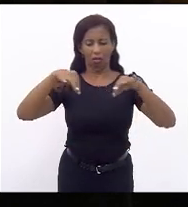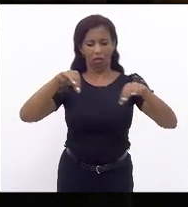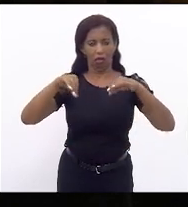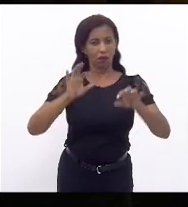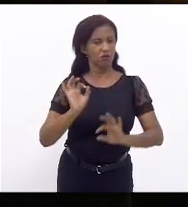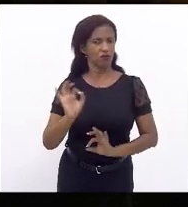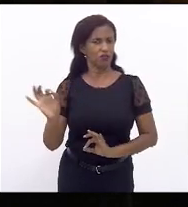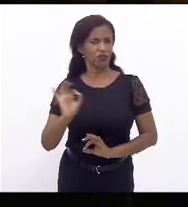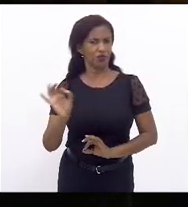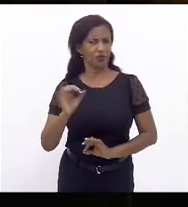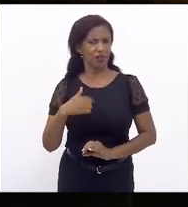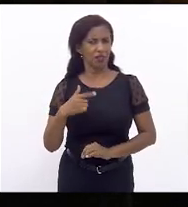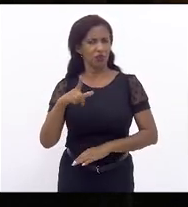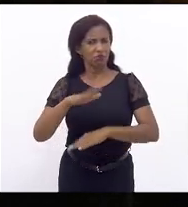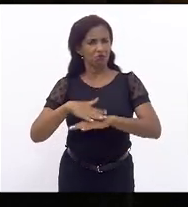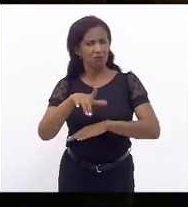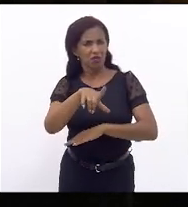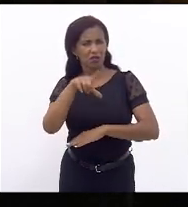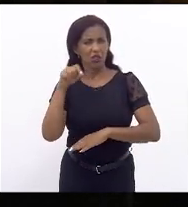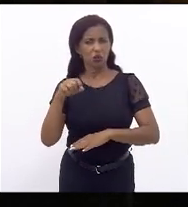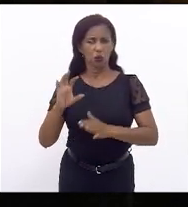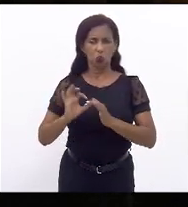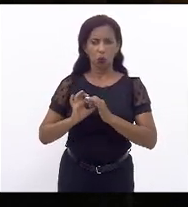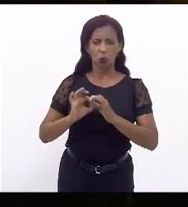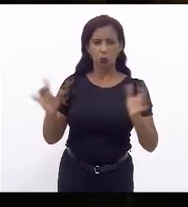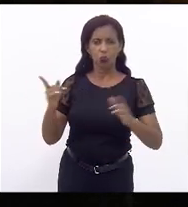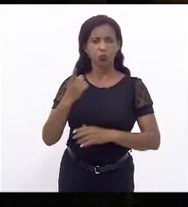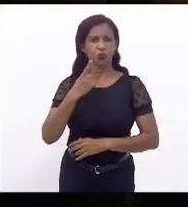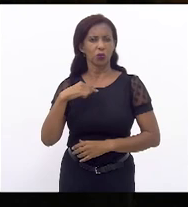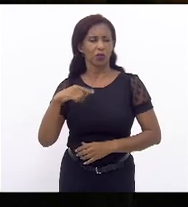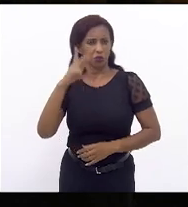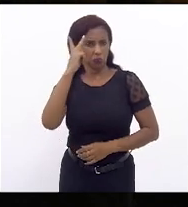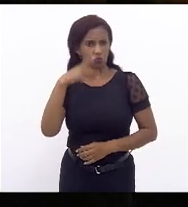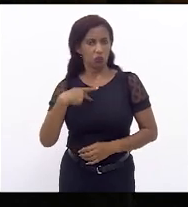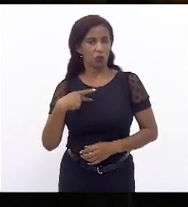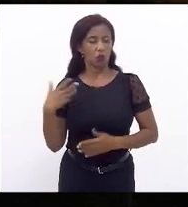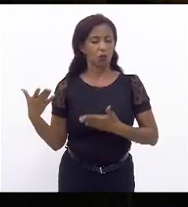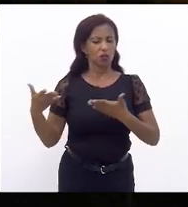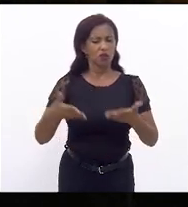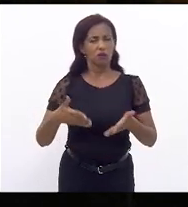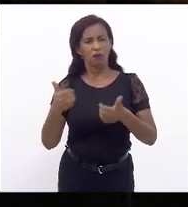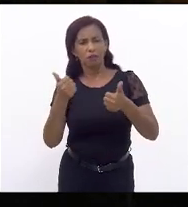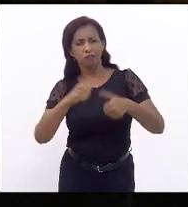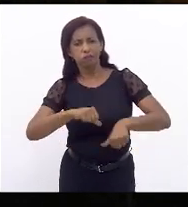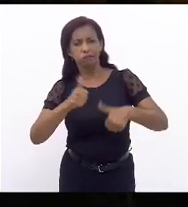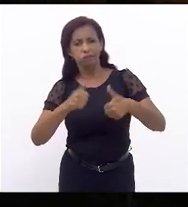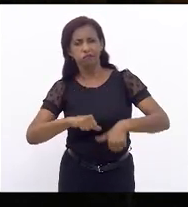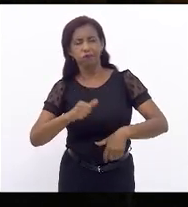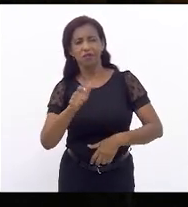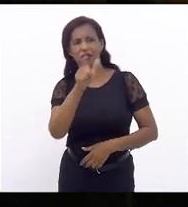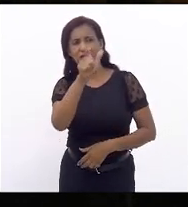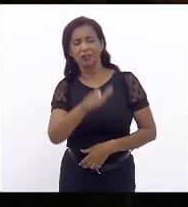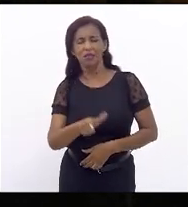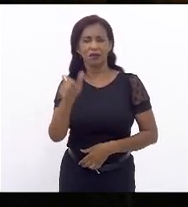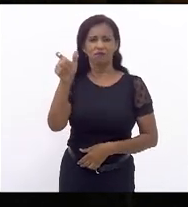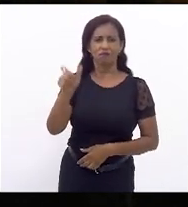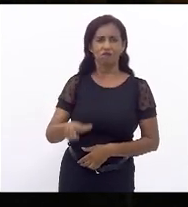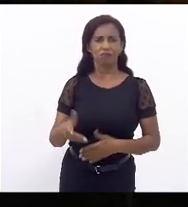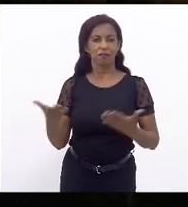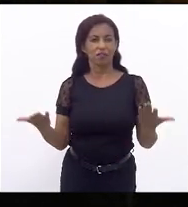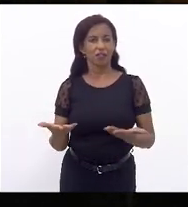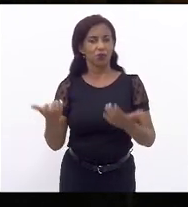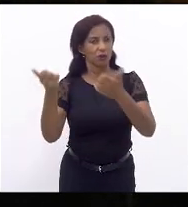ninguém. Eu tenho escolha, eu tenho livre-arbítrio. E por isso eu venho analisando algumas condutas. E agora eu